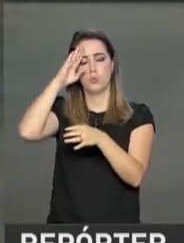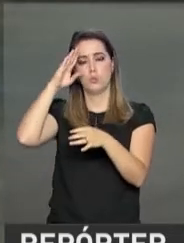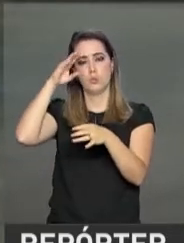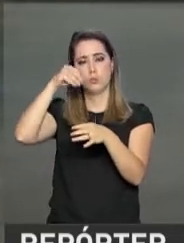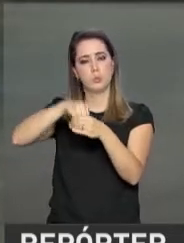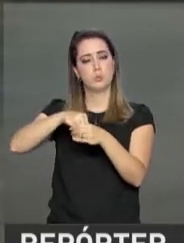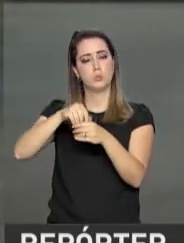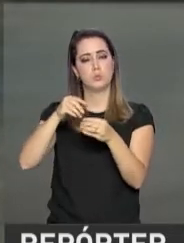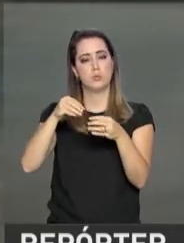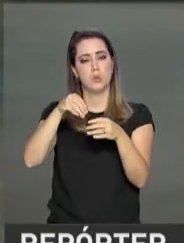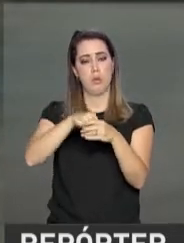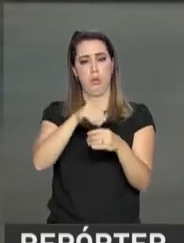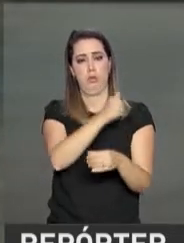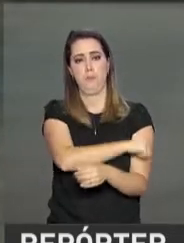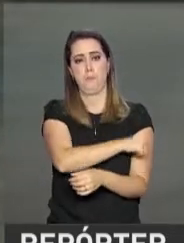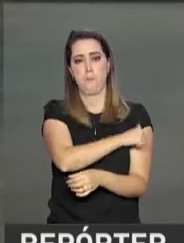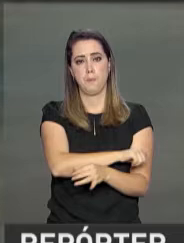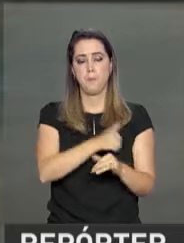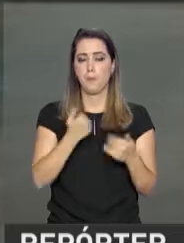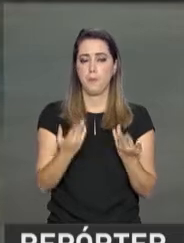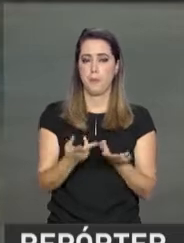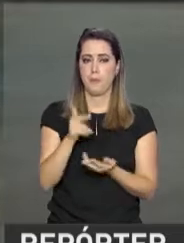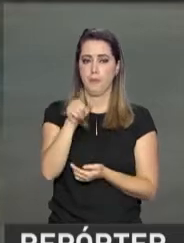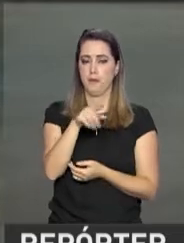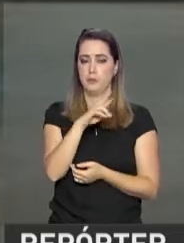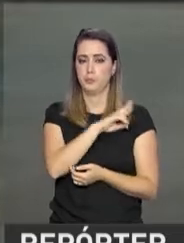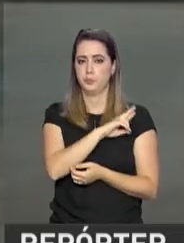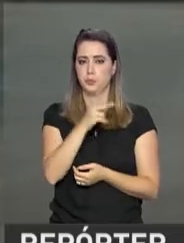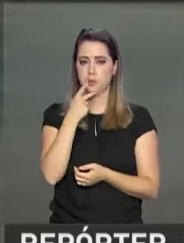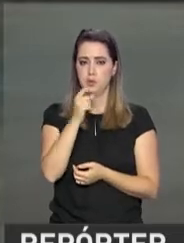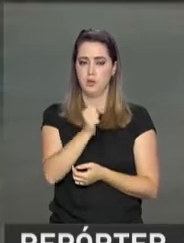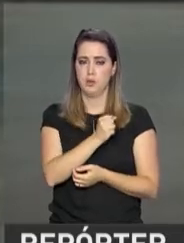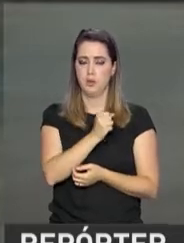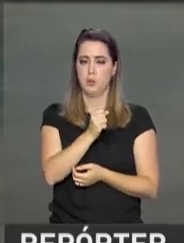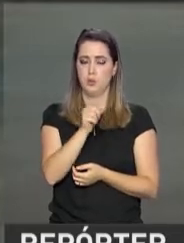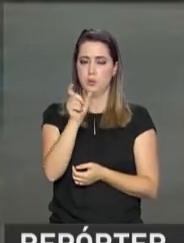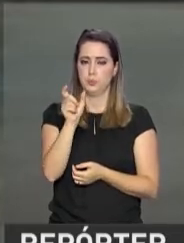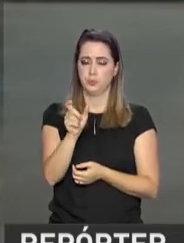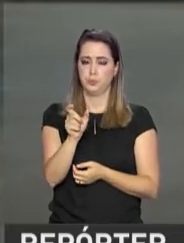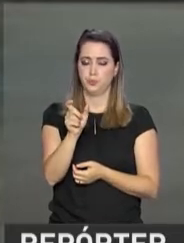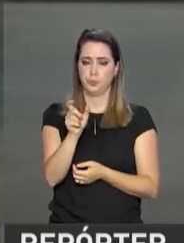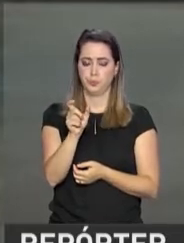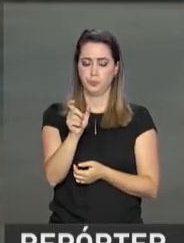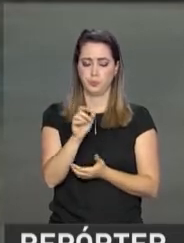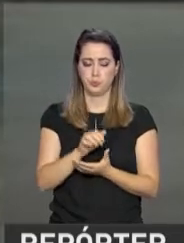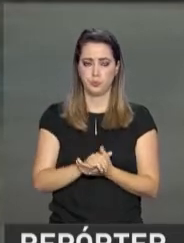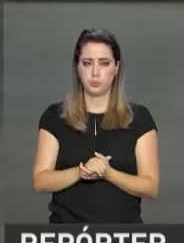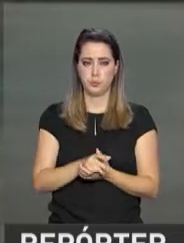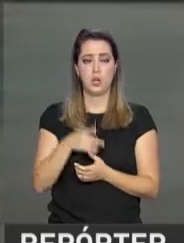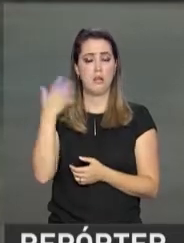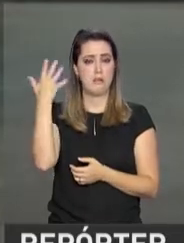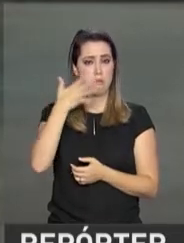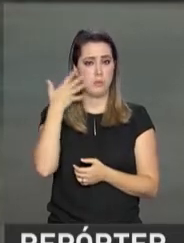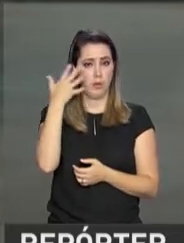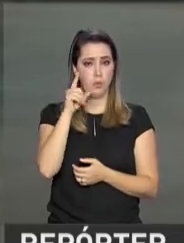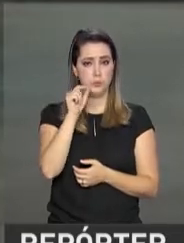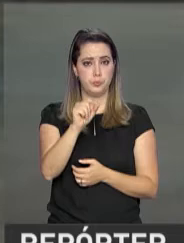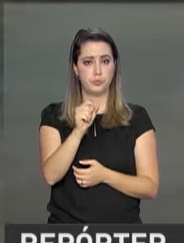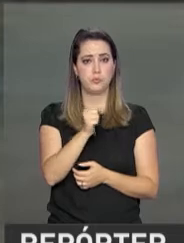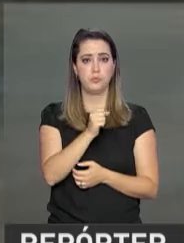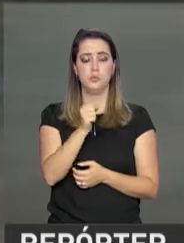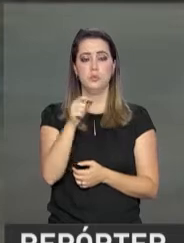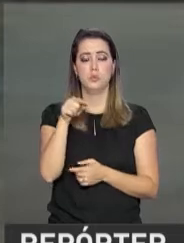estado. Segundo o porta-voz, Roberto, o general Braga Neto, interventor da segurança pública no Rio de Janeiro, relatou ao